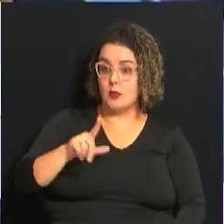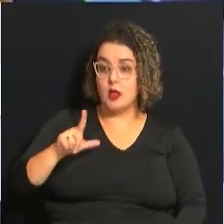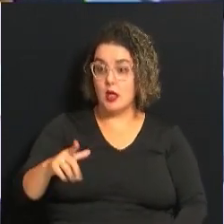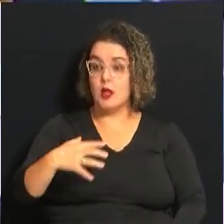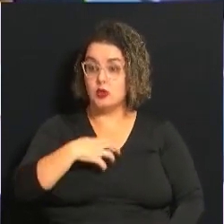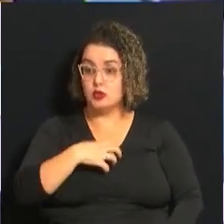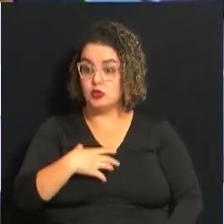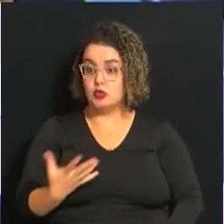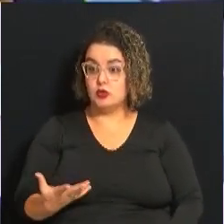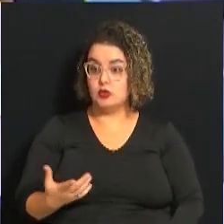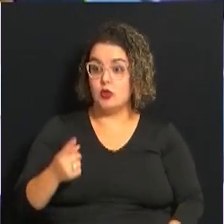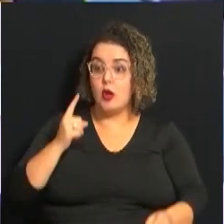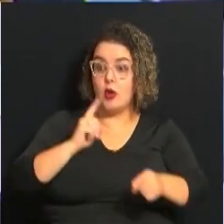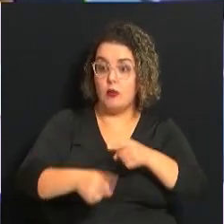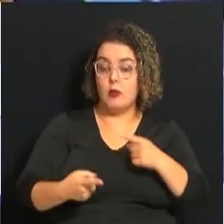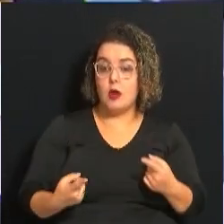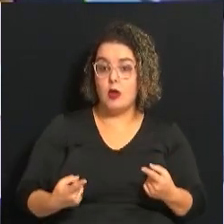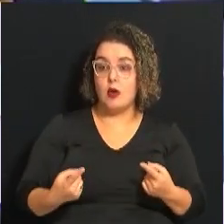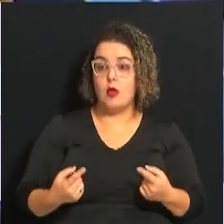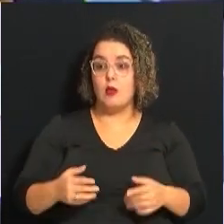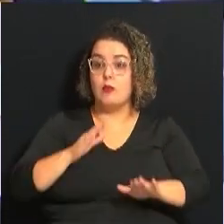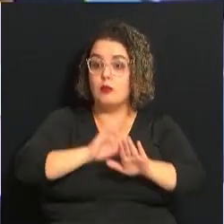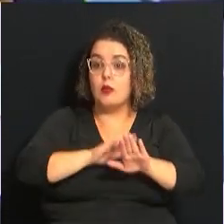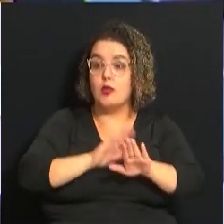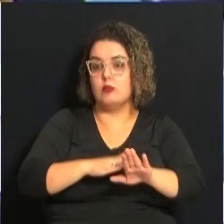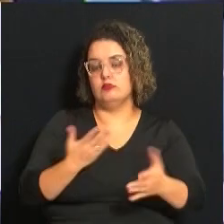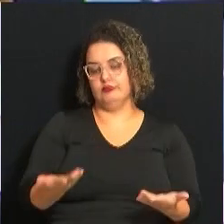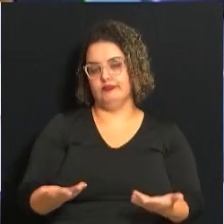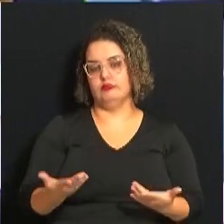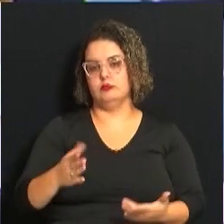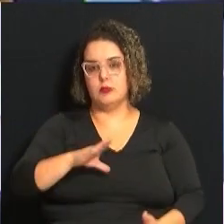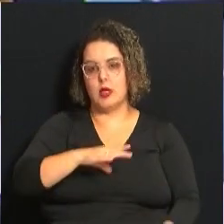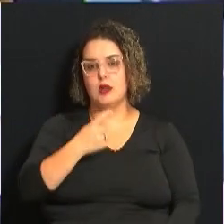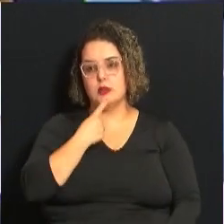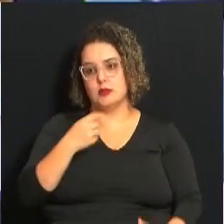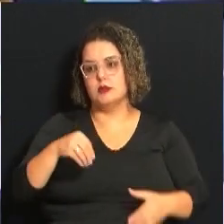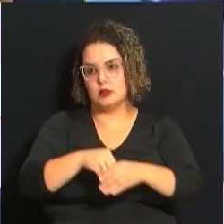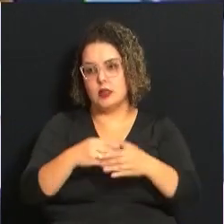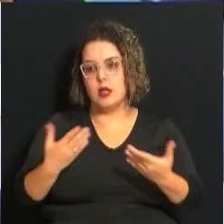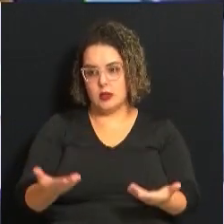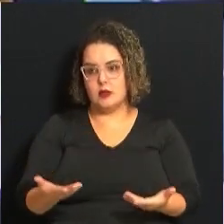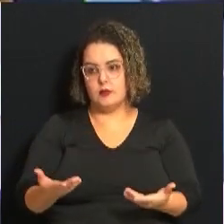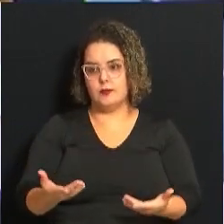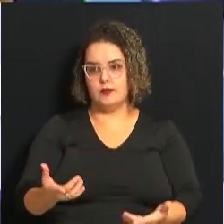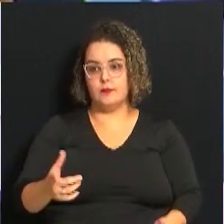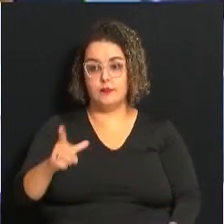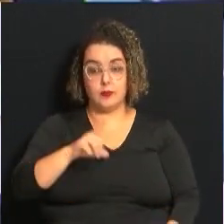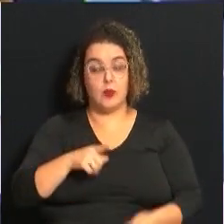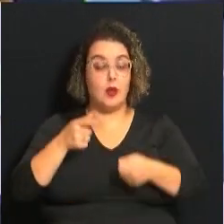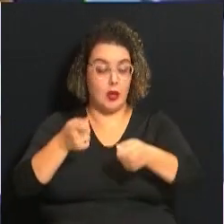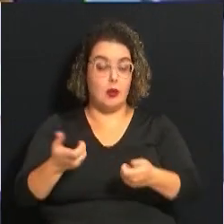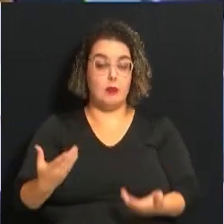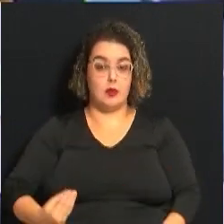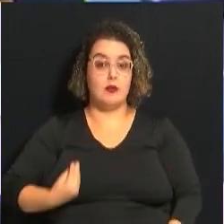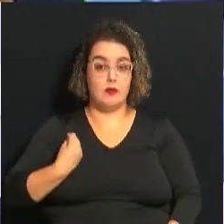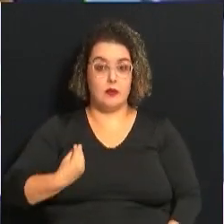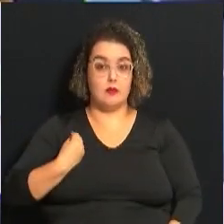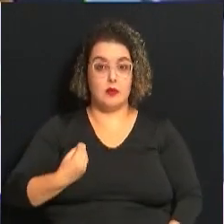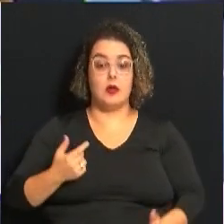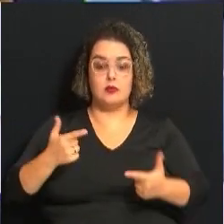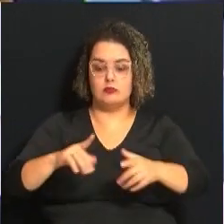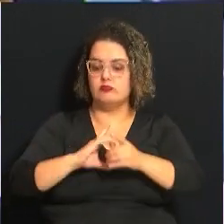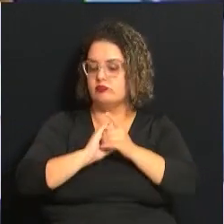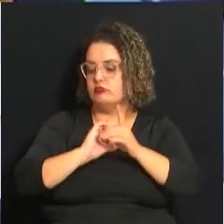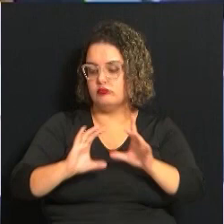gente coibir, combater esse tipo de prática do nosso município, Nós temos que garantir que a gente possa viver num espaço democrático,